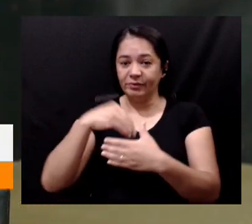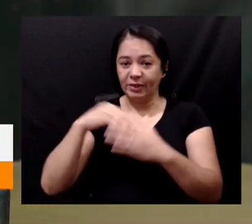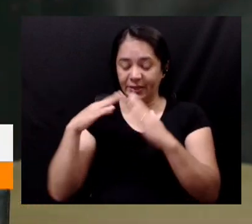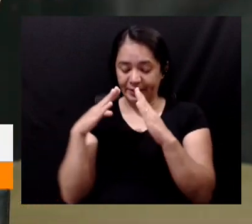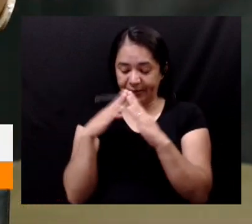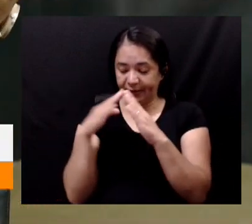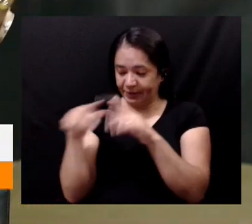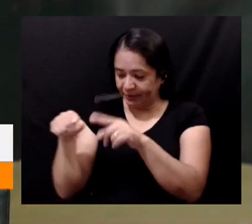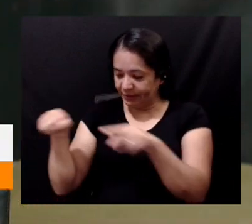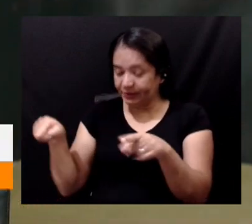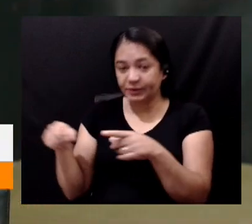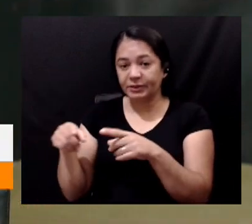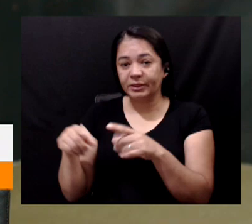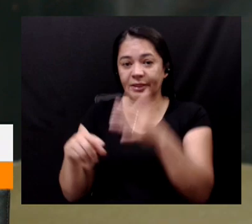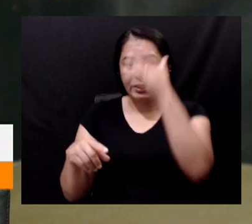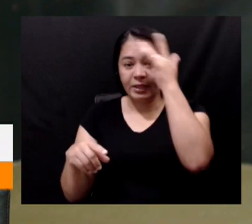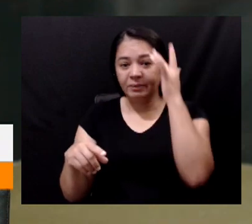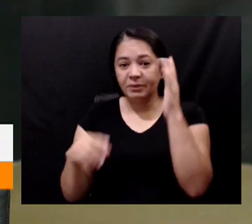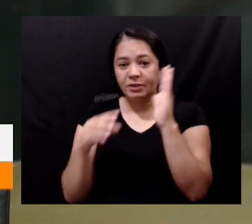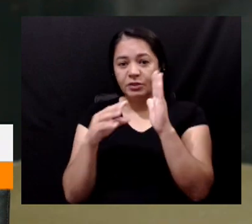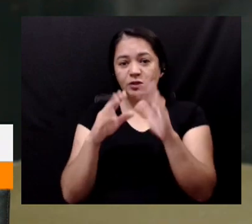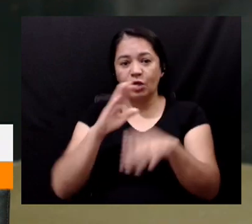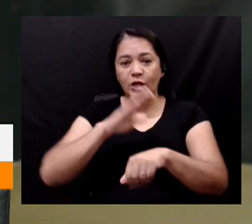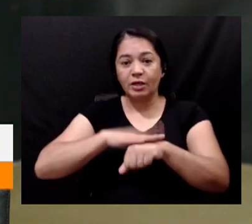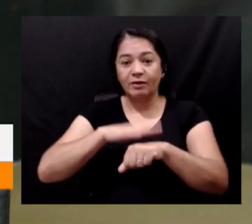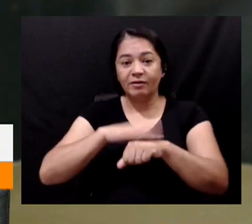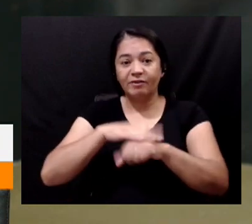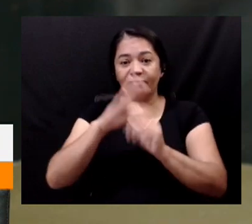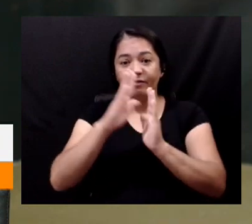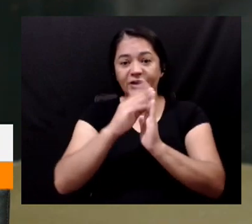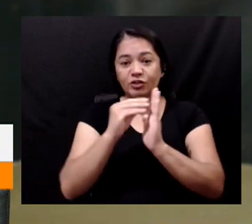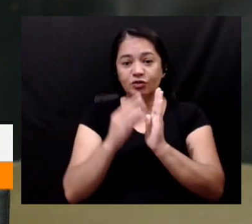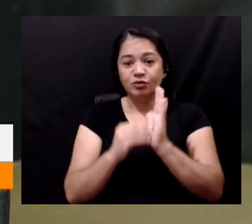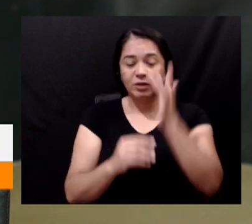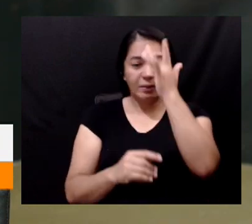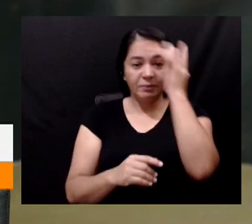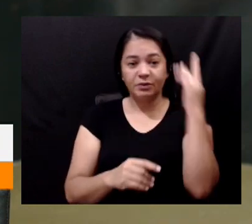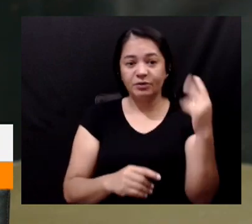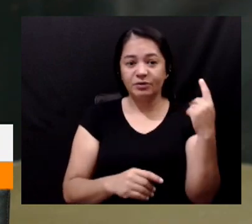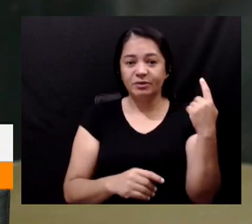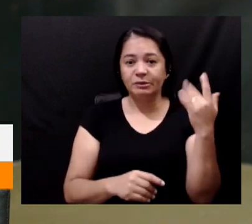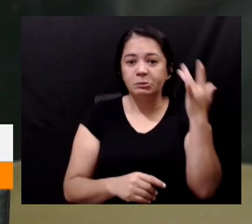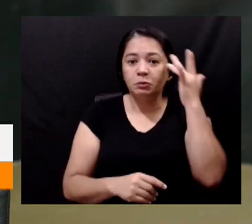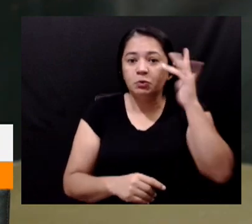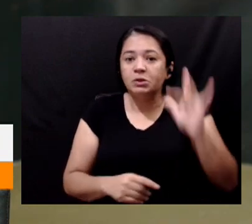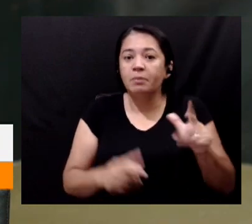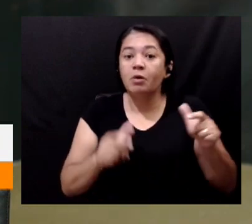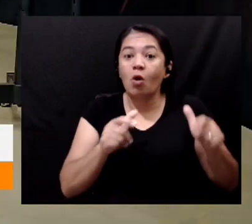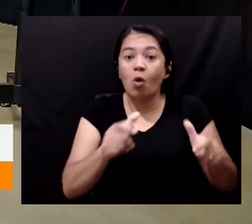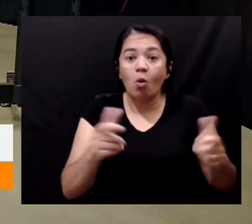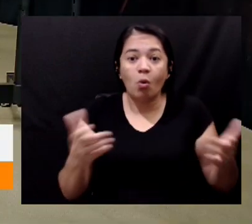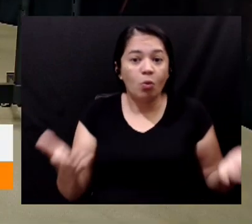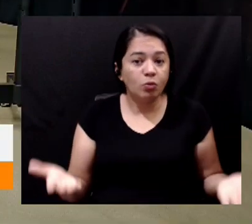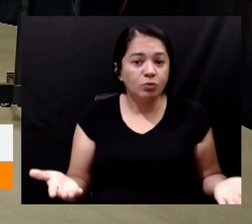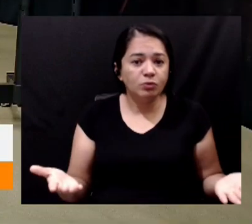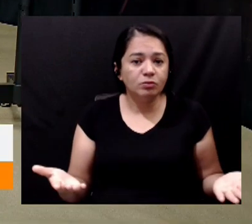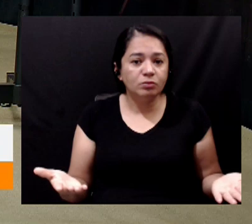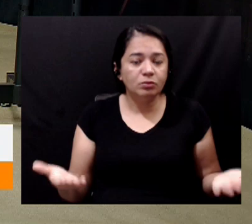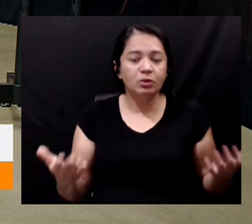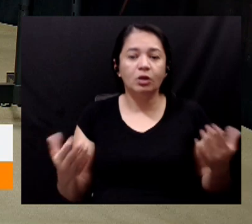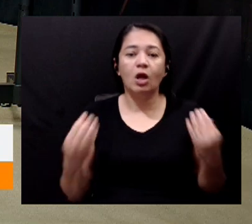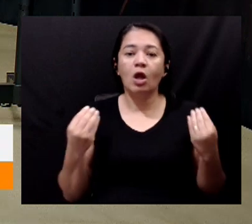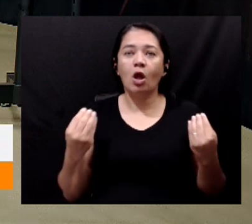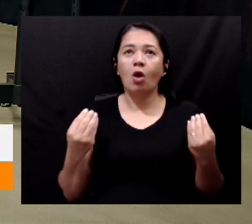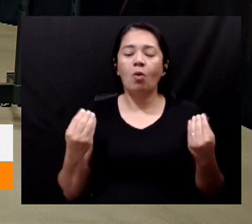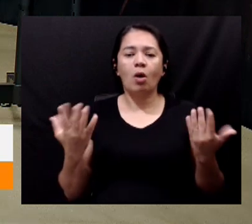produzindo conteúdo, ou enfim, o envolvido, vai saber Deus onde é que ele está. E qual que é o tempo que